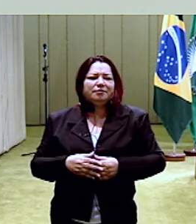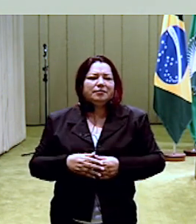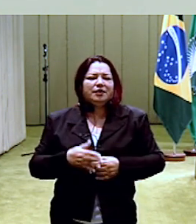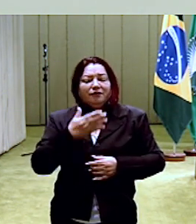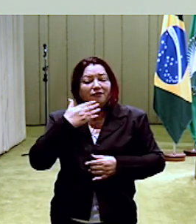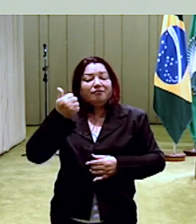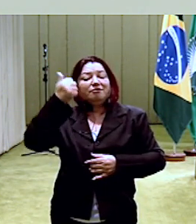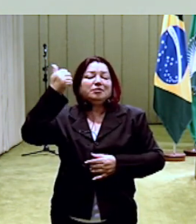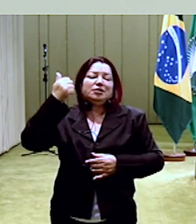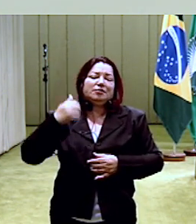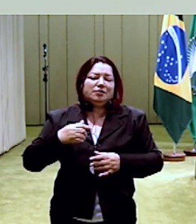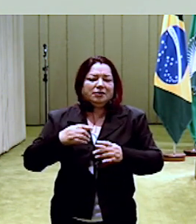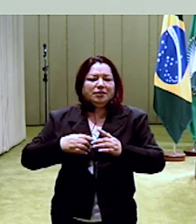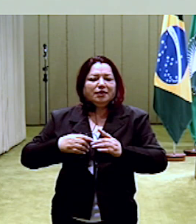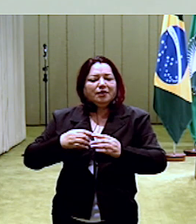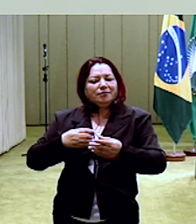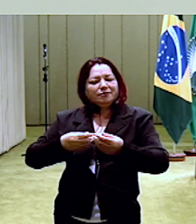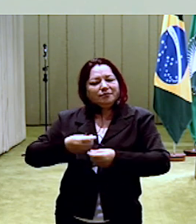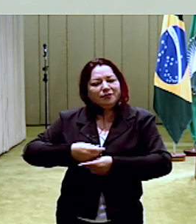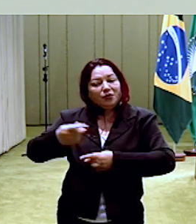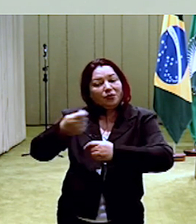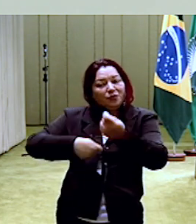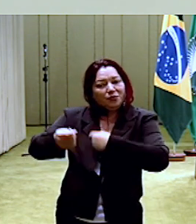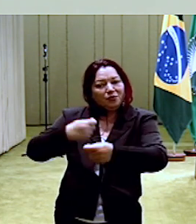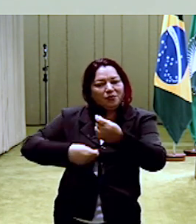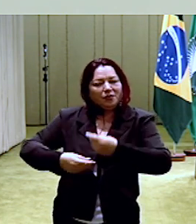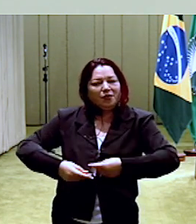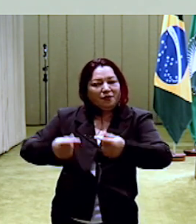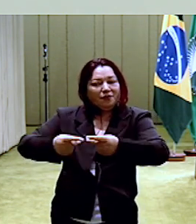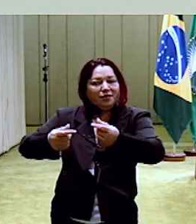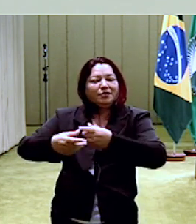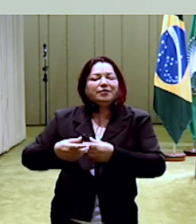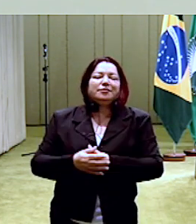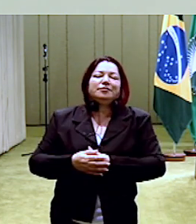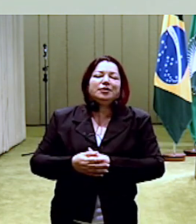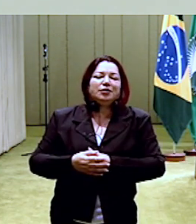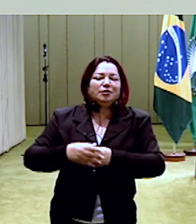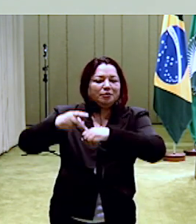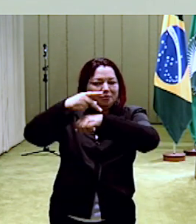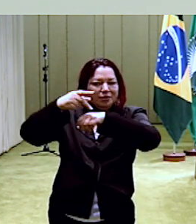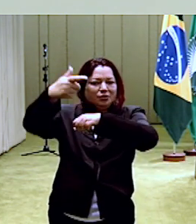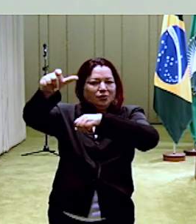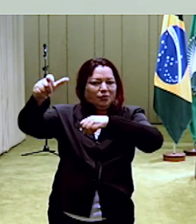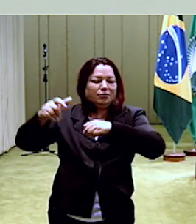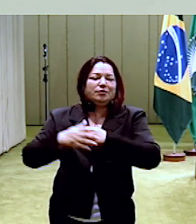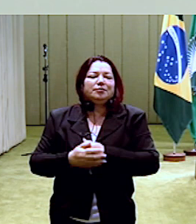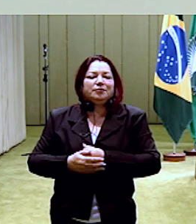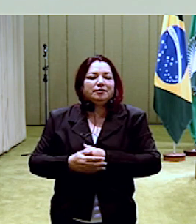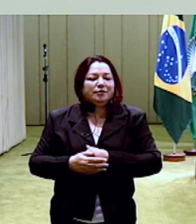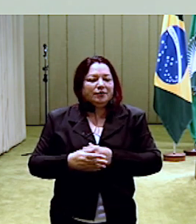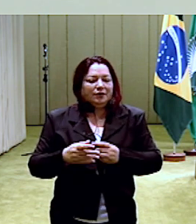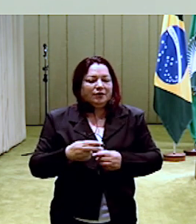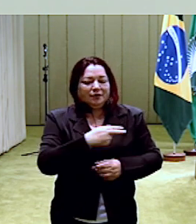poderia facilitar e dinamizar um pouco o comércio exterior. E eu concordo, a China tem um modelo